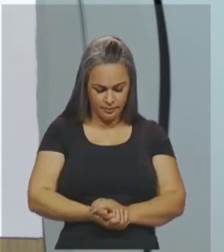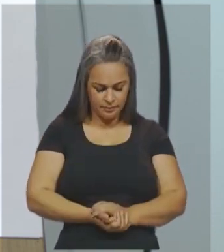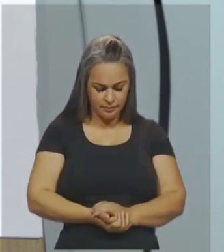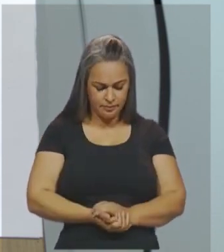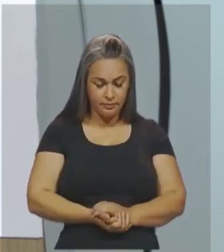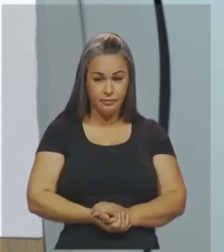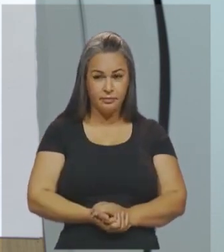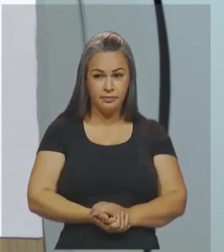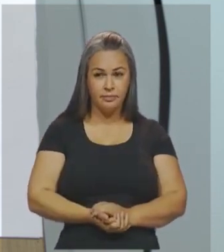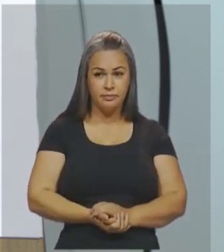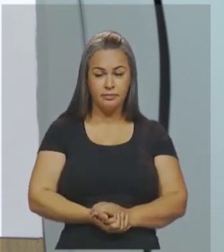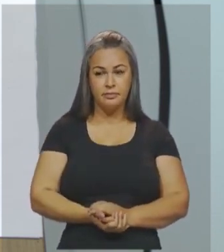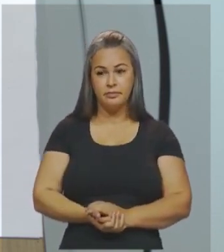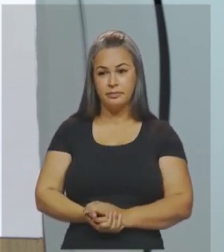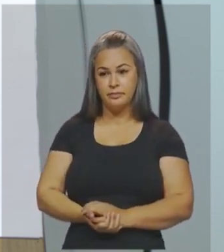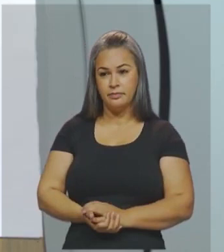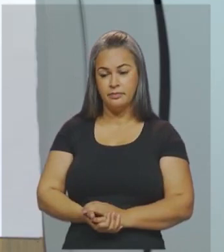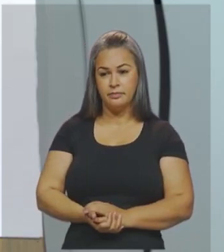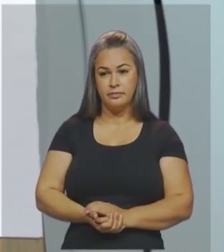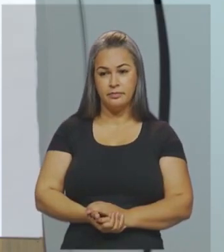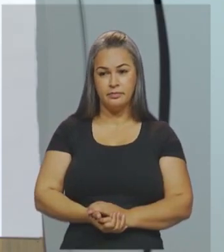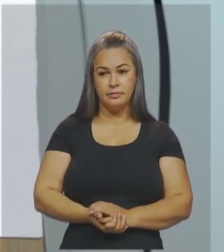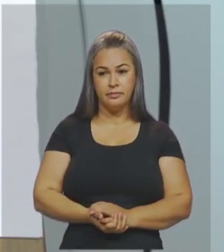dos termos centrais.